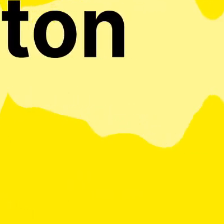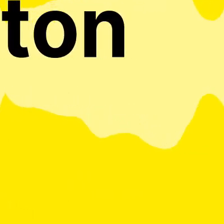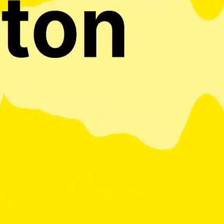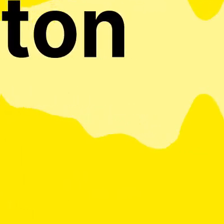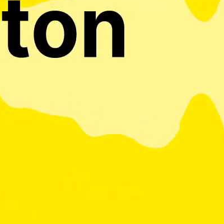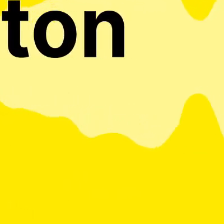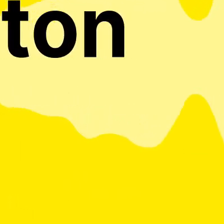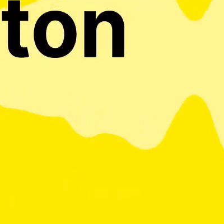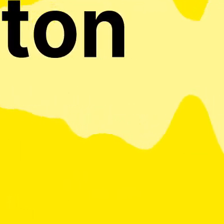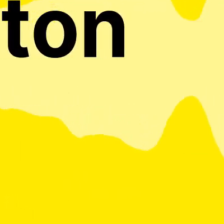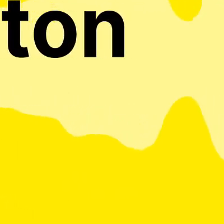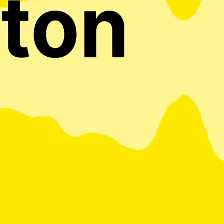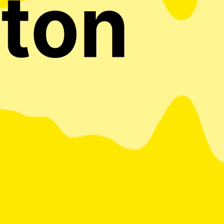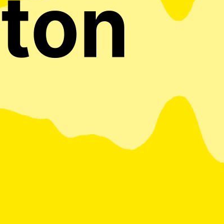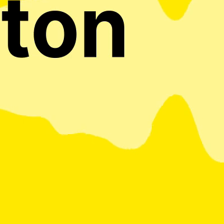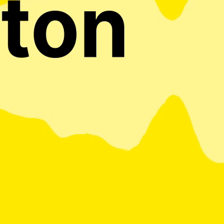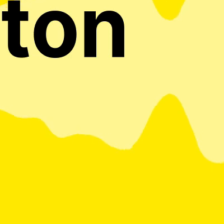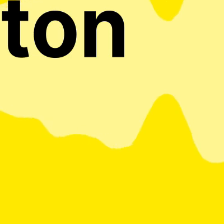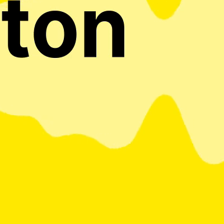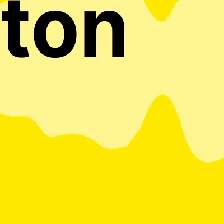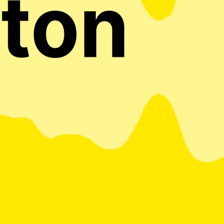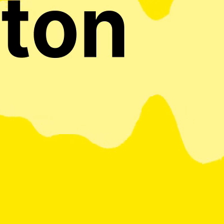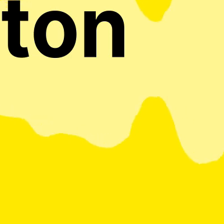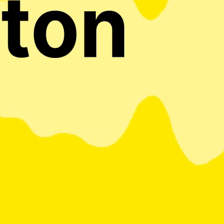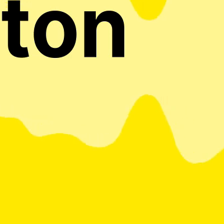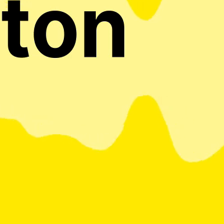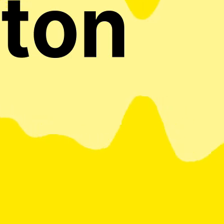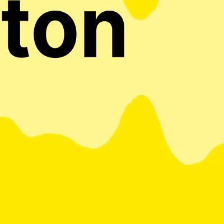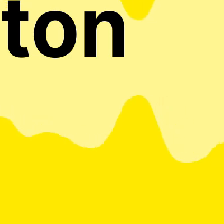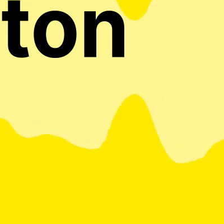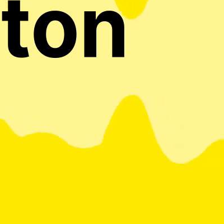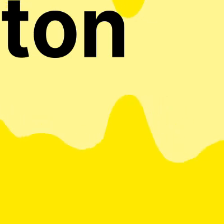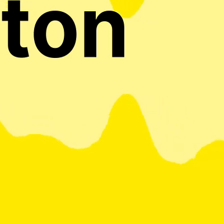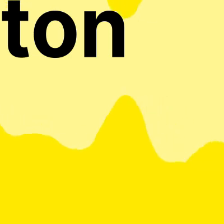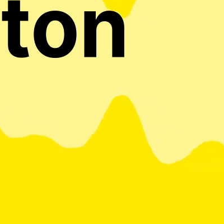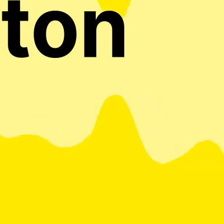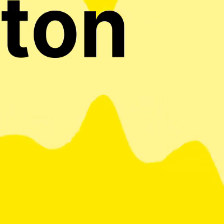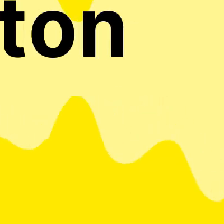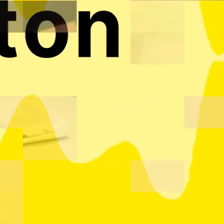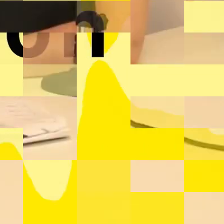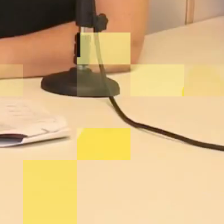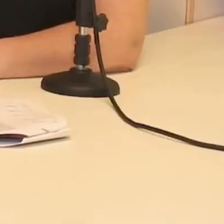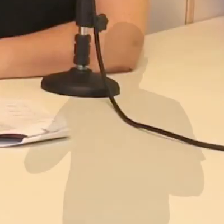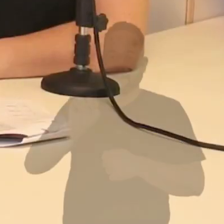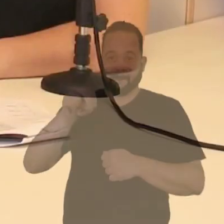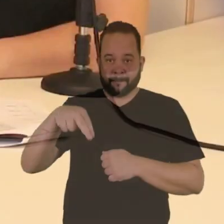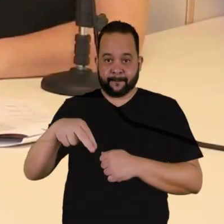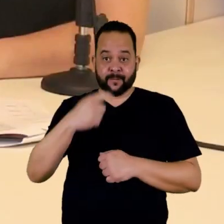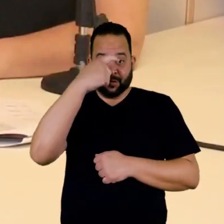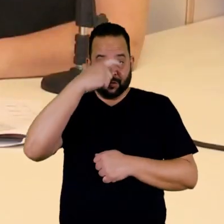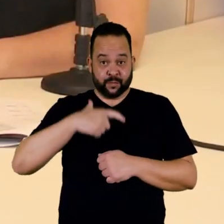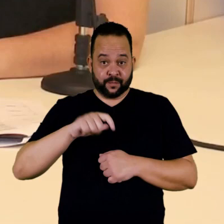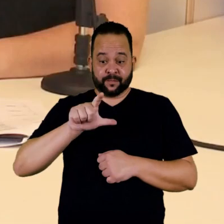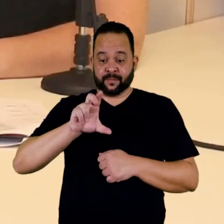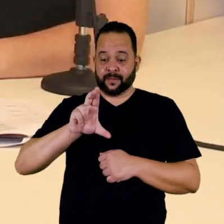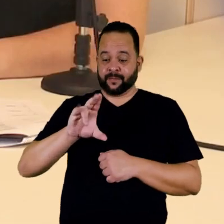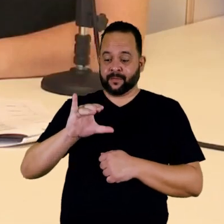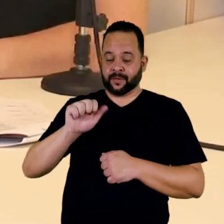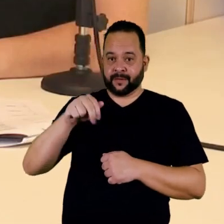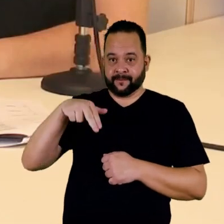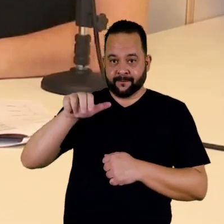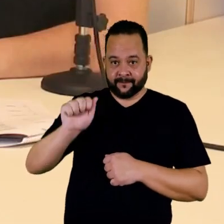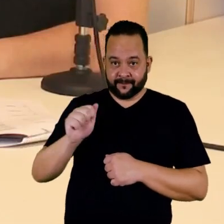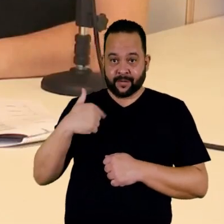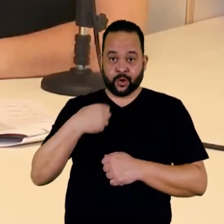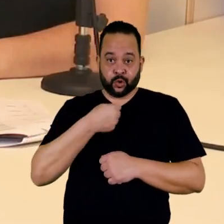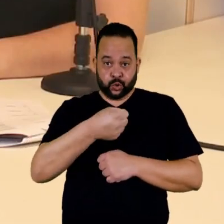bibl apresenta bate-papo com mar Marton eu sou Luciana Barreto sou jornalista